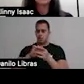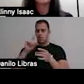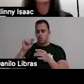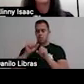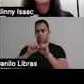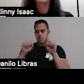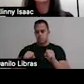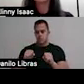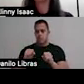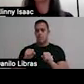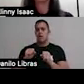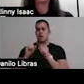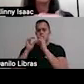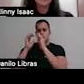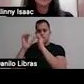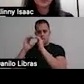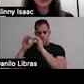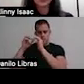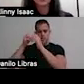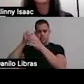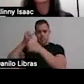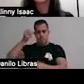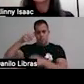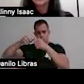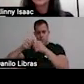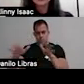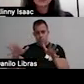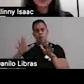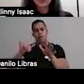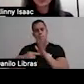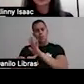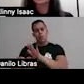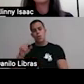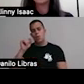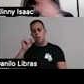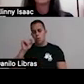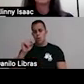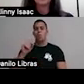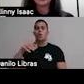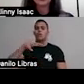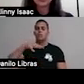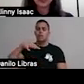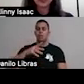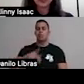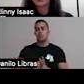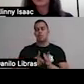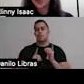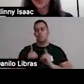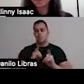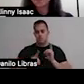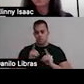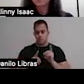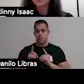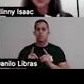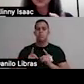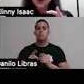eu vou mostrar a alteração, né, de síntese proteica na depressão, né, na fisiopatologia do transtorno depressivo